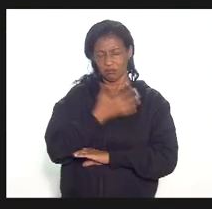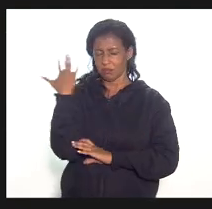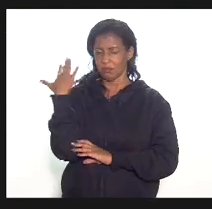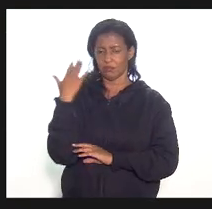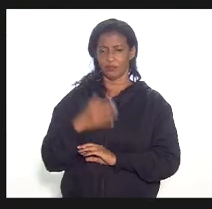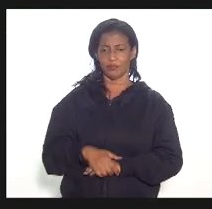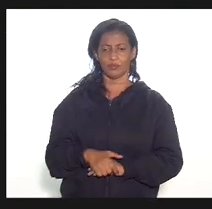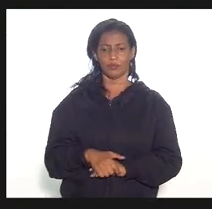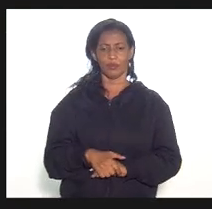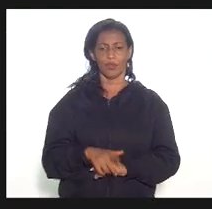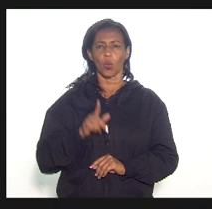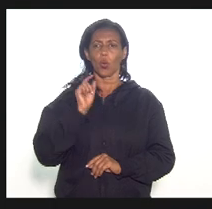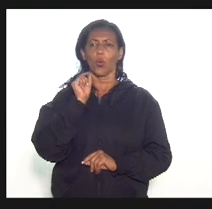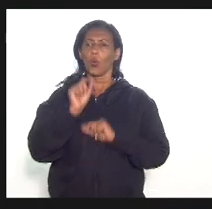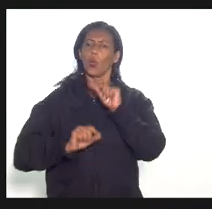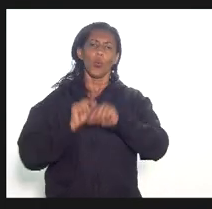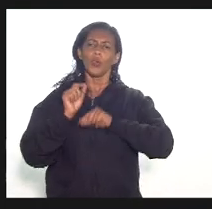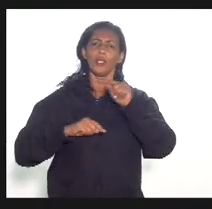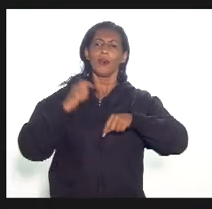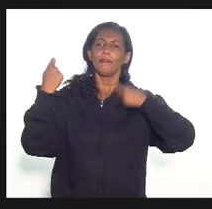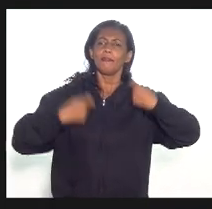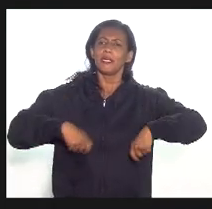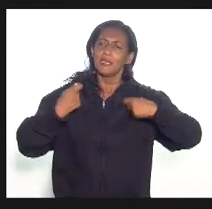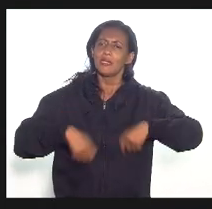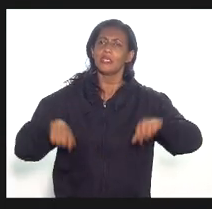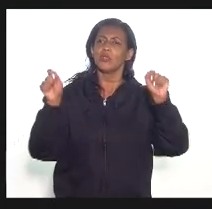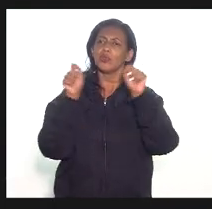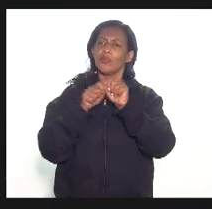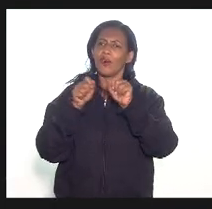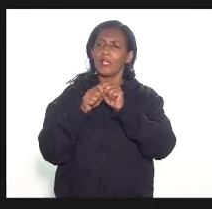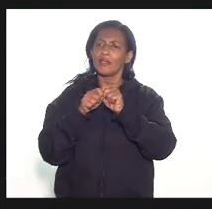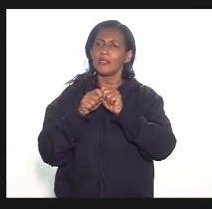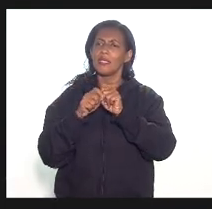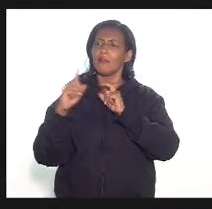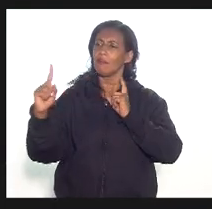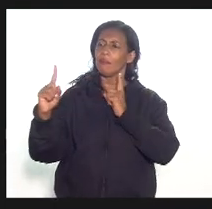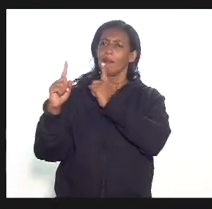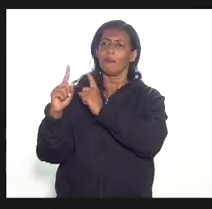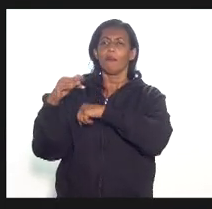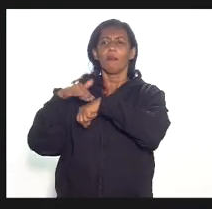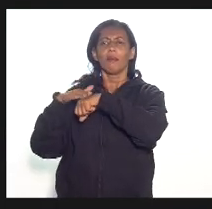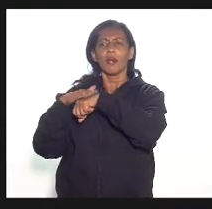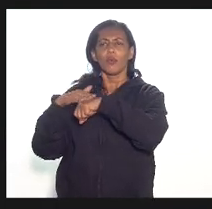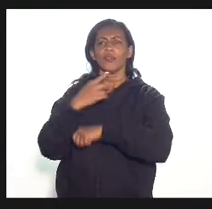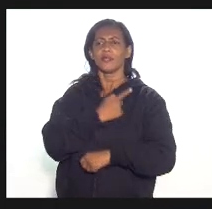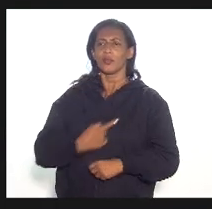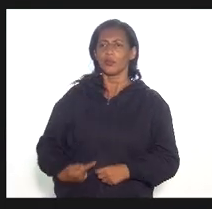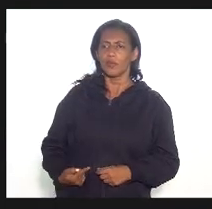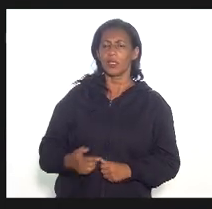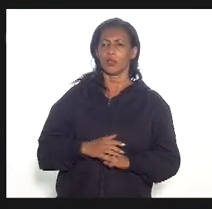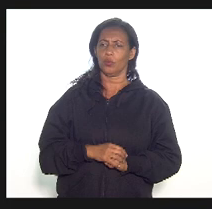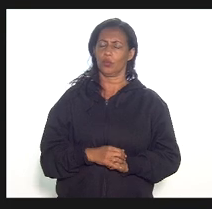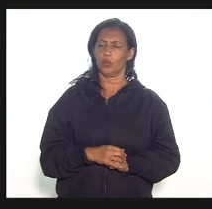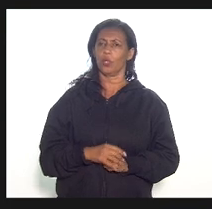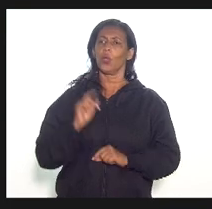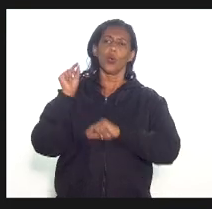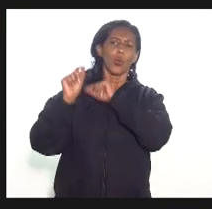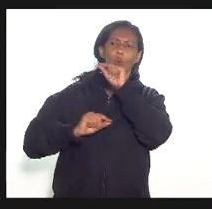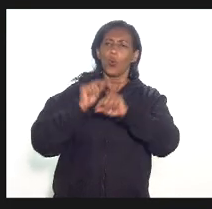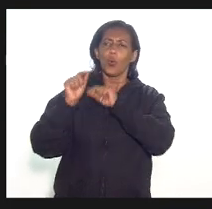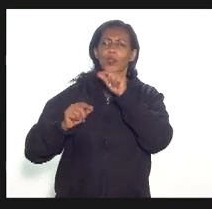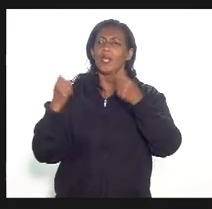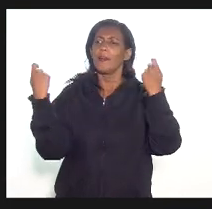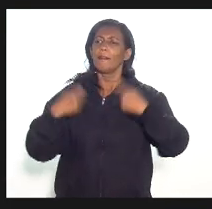o que é necessário fazer para pelo menos ser recebido o que é necessário fazer para pelo menos ser